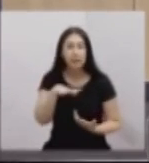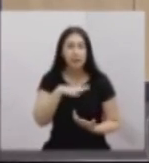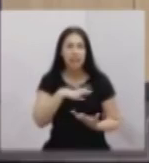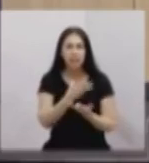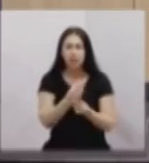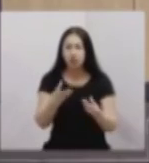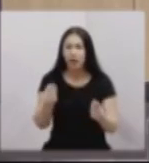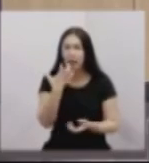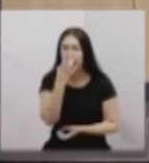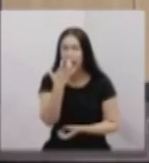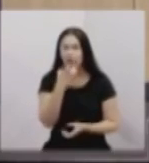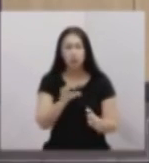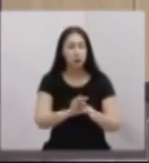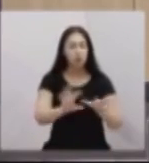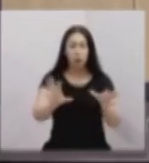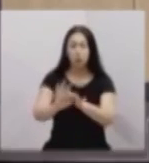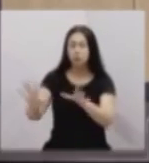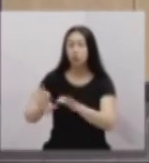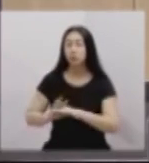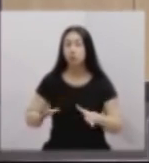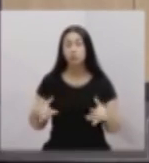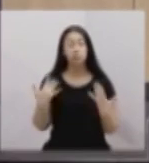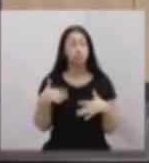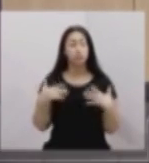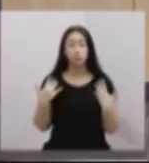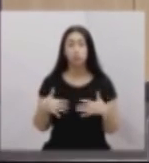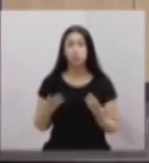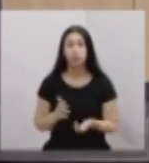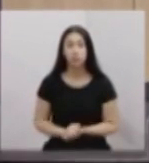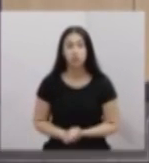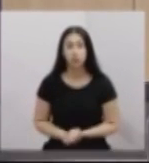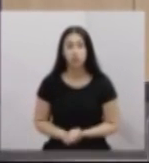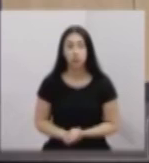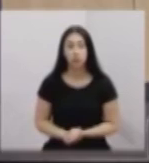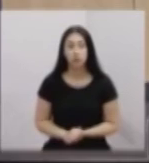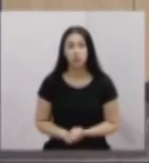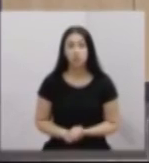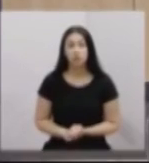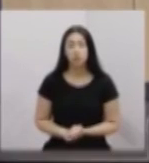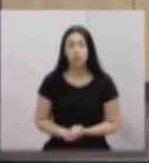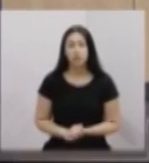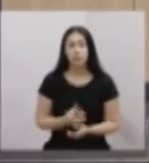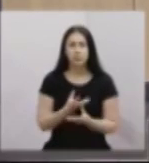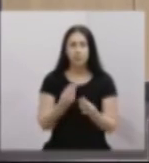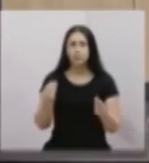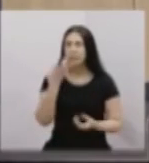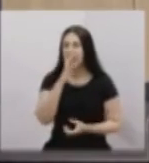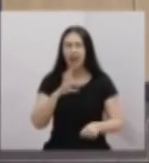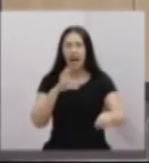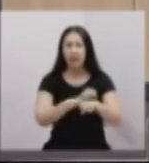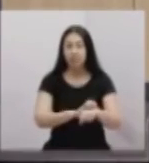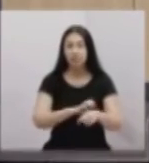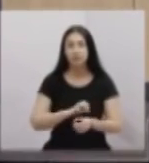tem cachorro, imagina se não fosse as ONGs. Meu Deus do céu, imagina o tanto de cachorro que está mordendo as pessoas